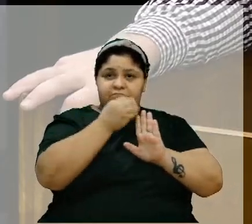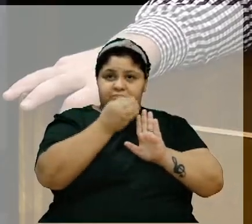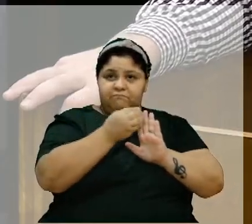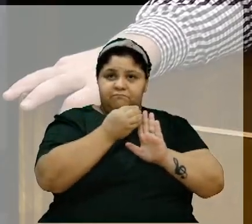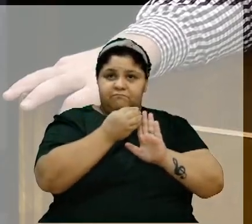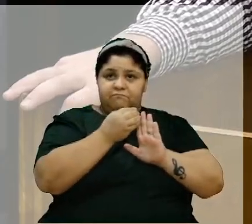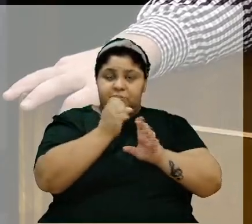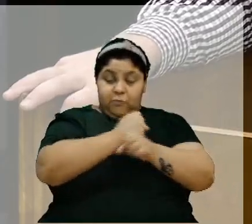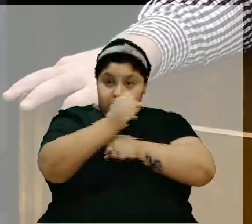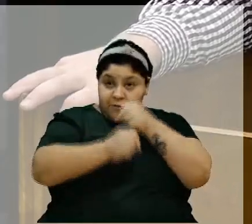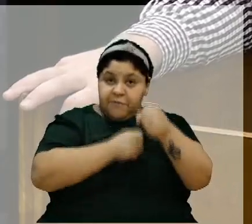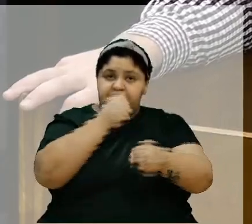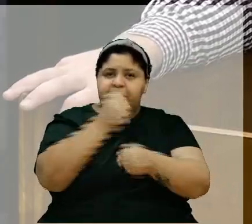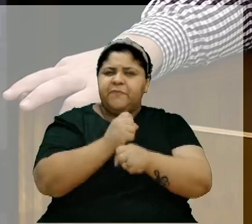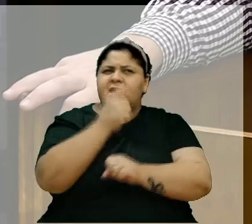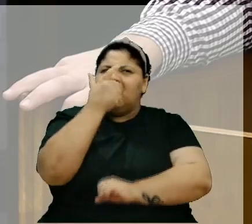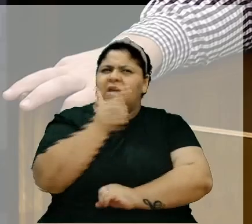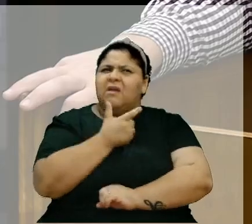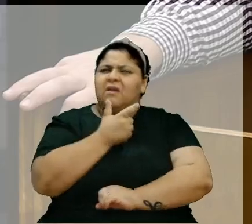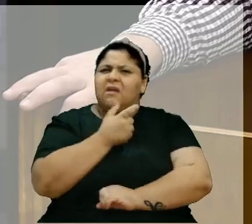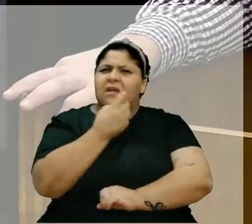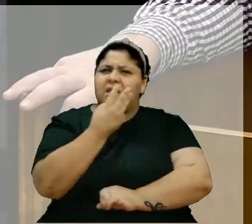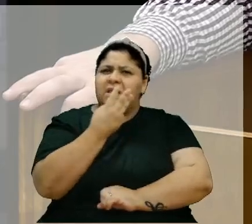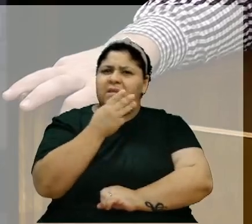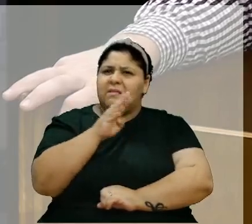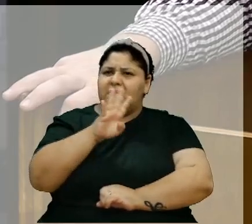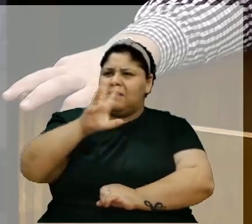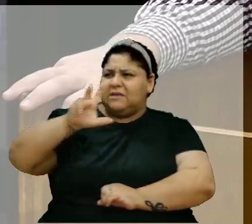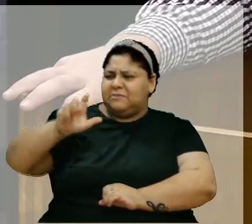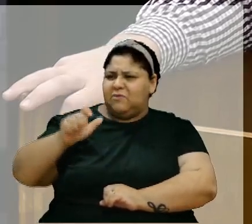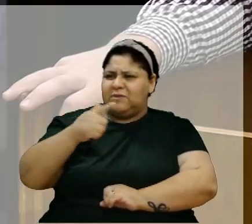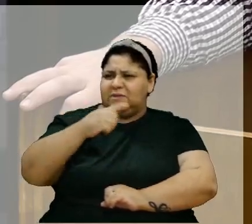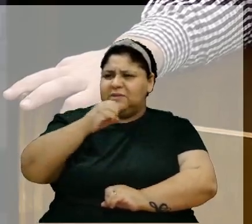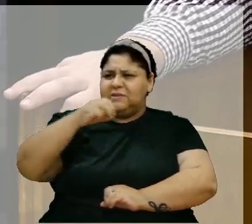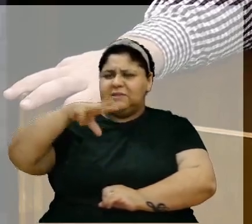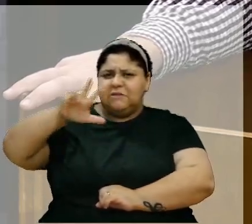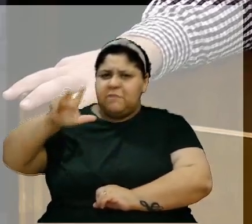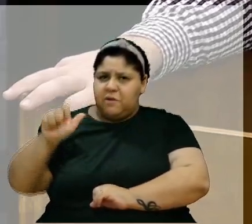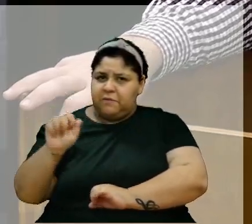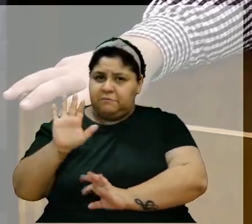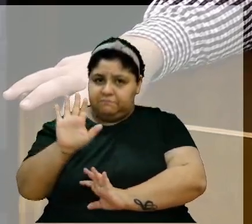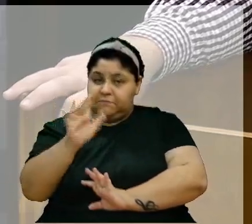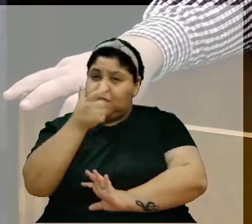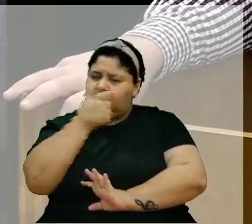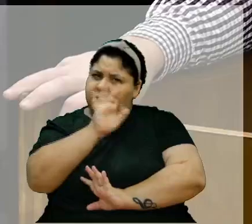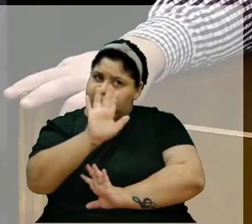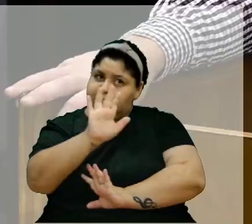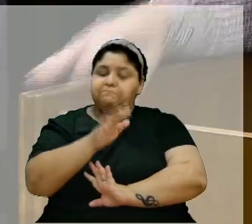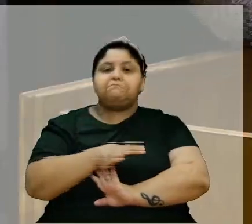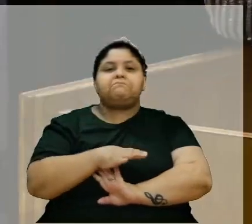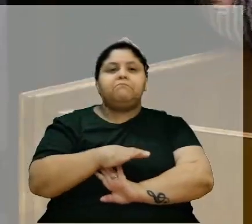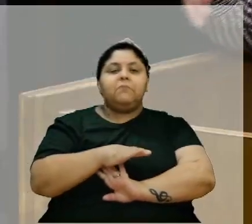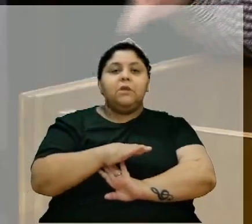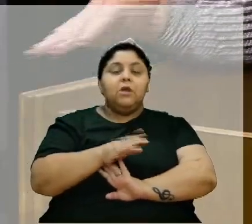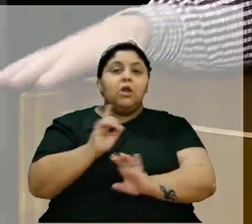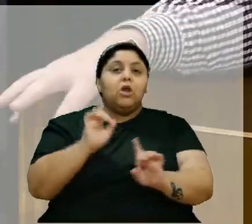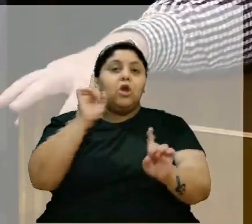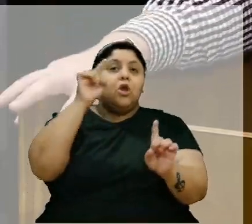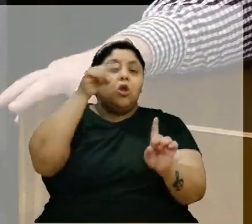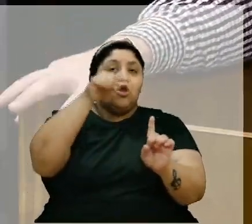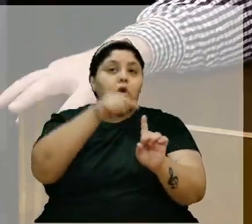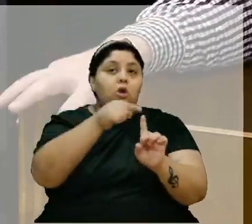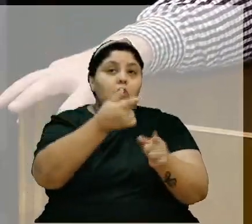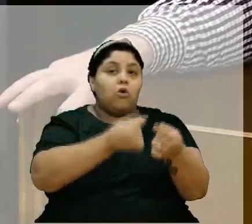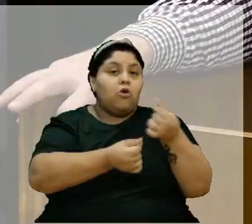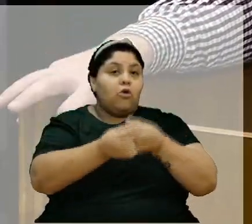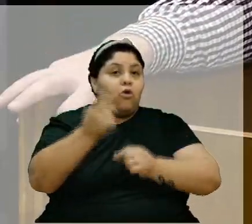ano que vem, se eu não me engano, 3 bilhões e 700 milhões, né? Isso aí, né? A previsão de injeção na economia de